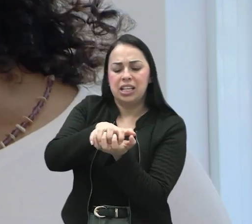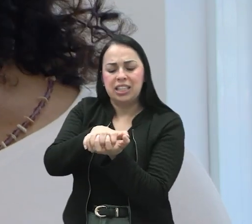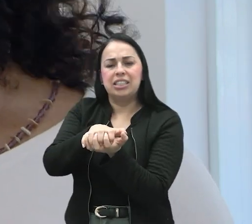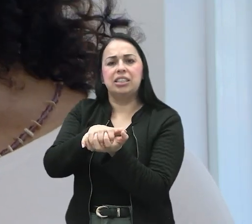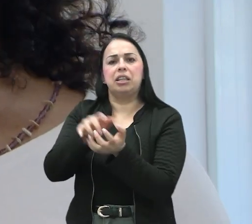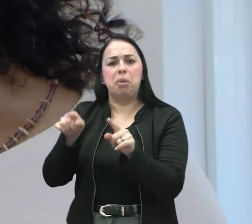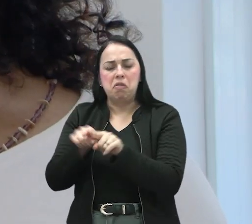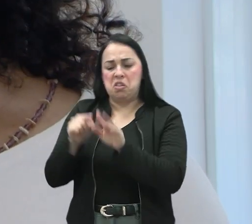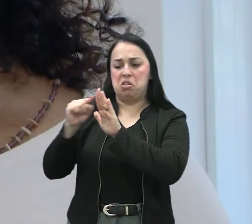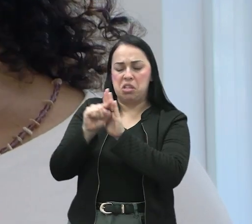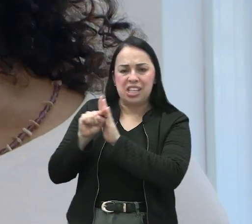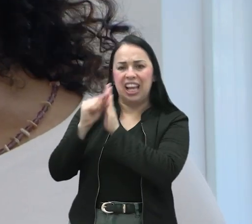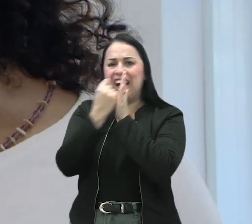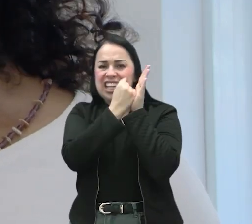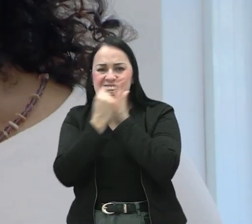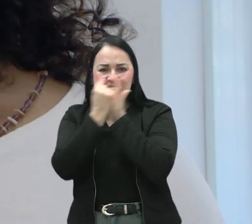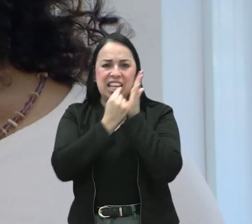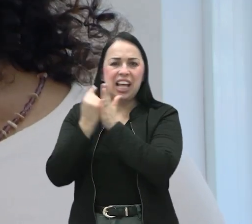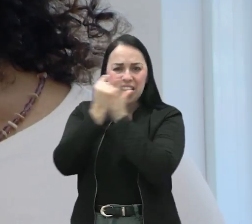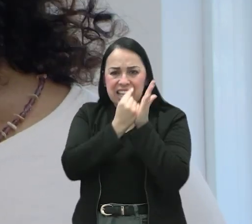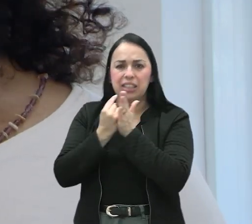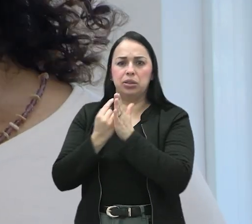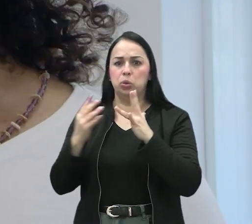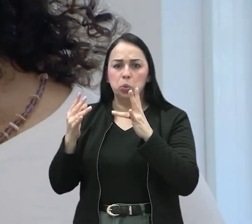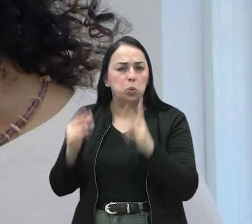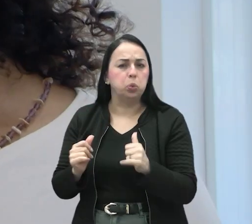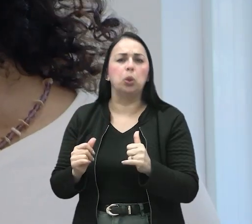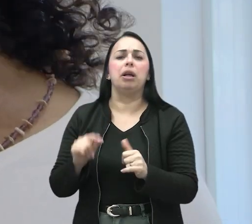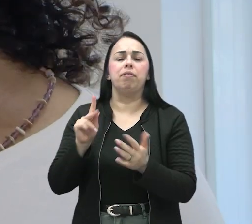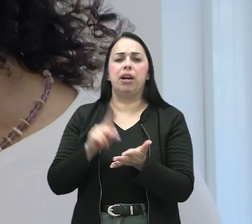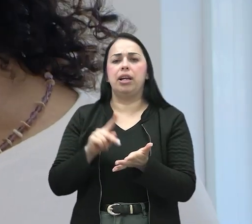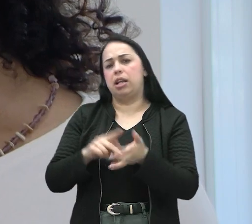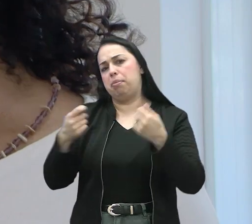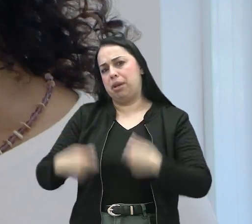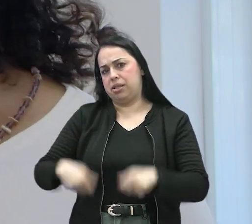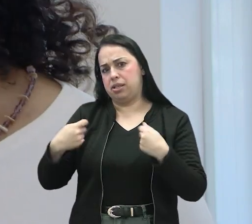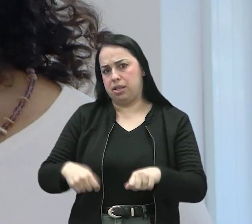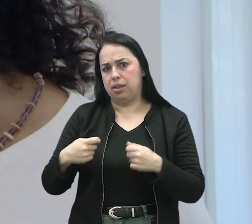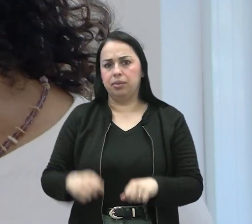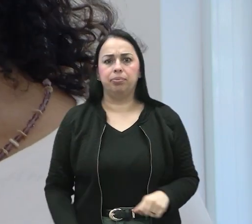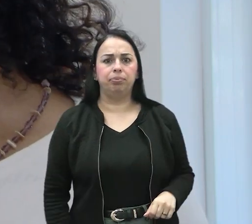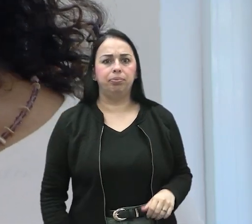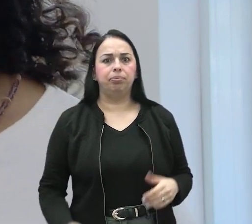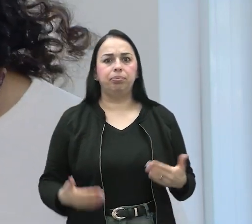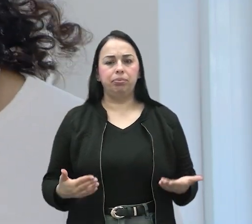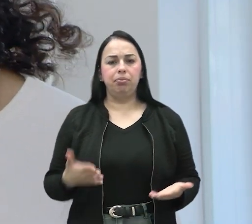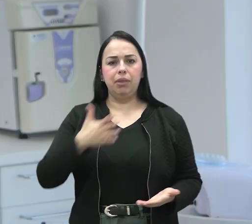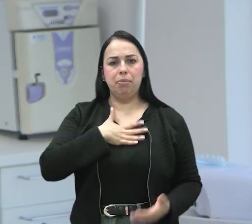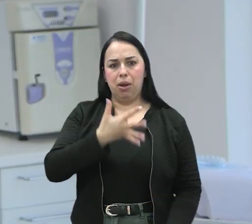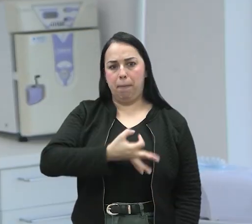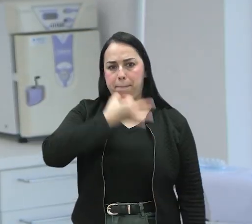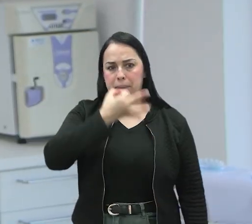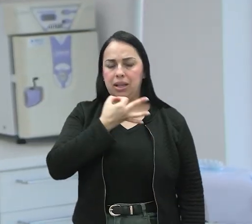partindo da arcada dentária dele, com os exames, com o monitoramento total. Então ele realmente precisa desse tratamento.